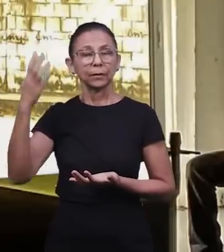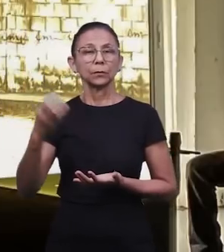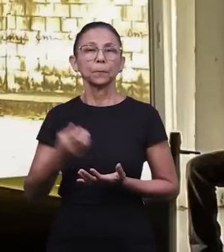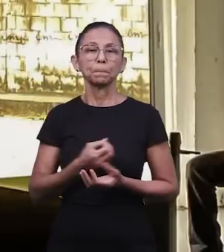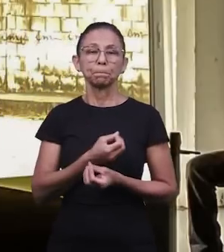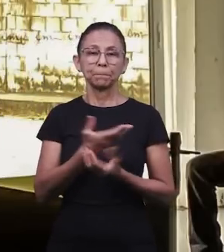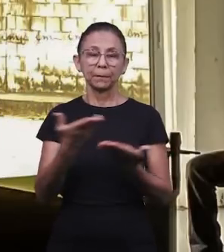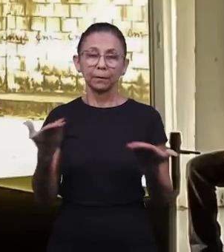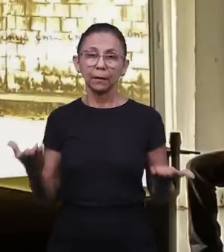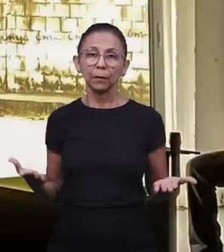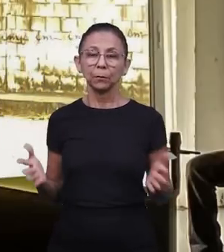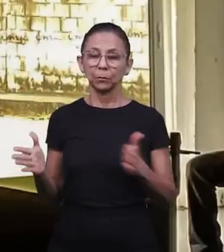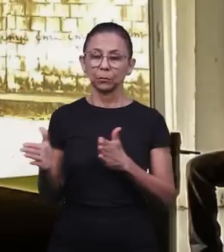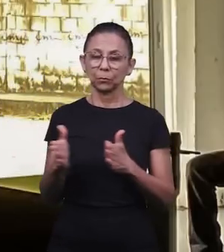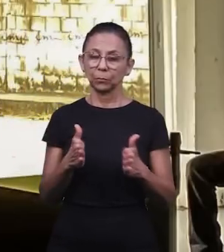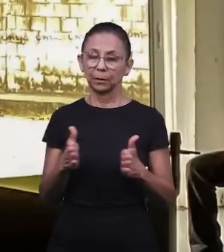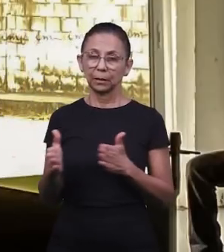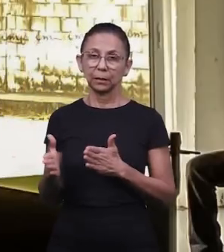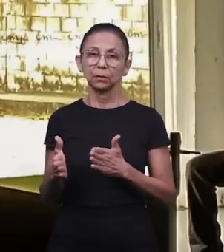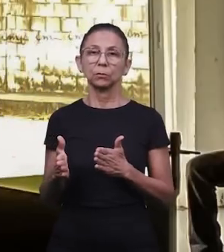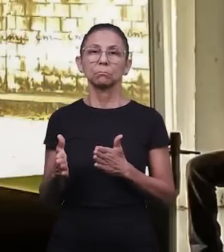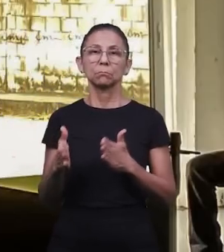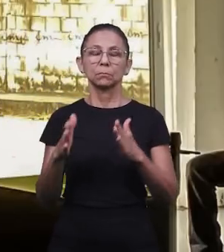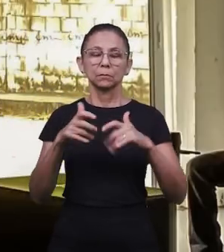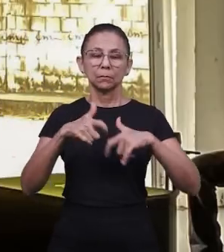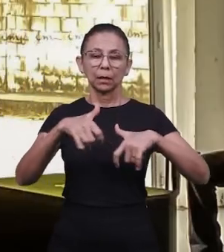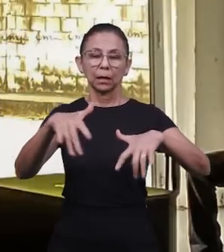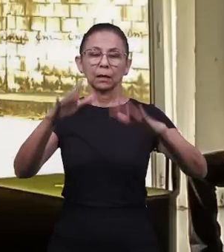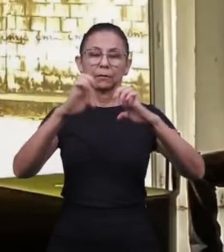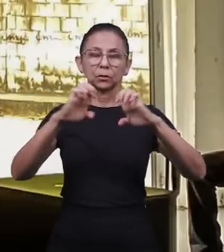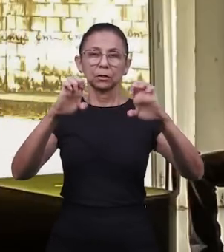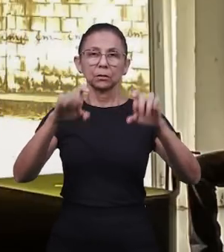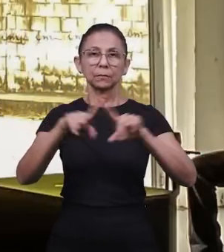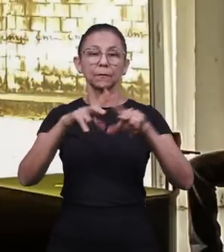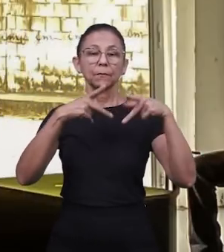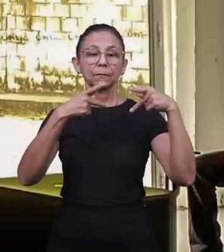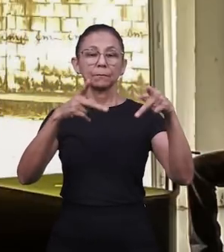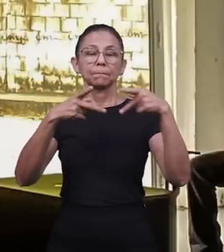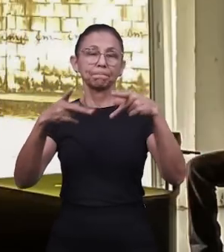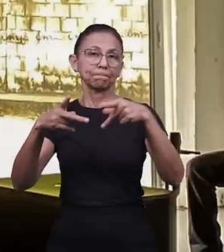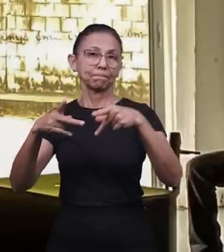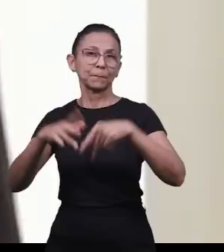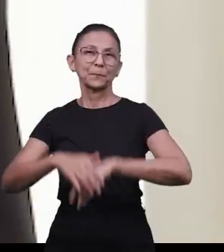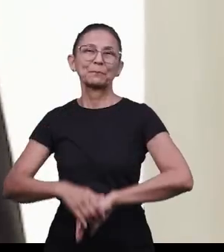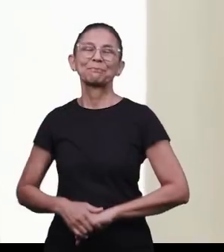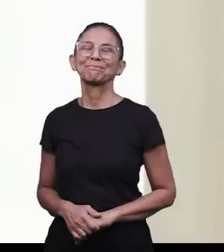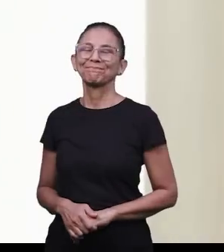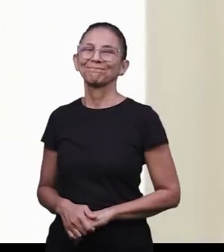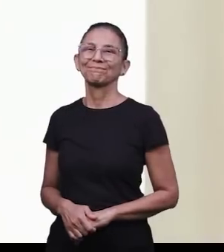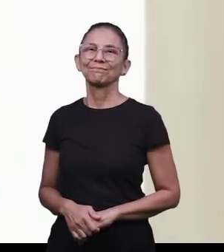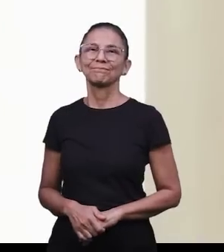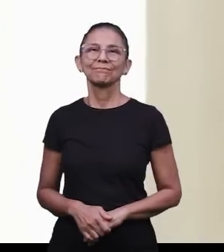Senhor concedeu aos jovens durante a realização das evangelizações e visitas.